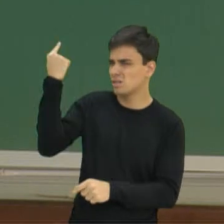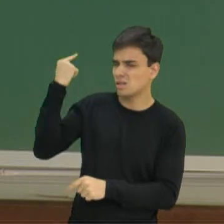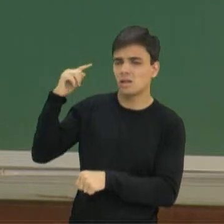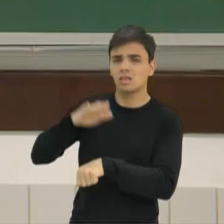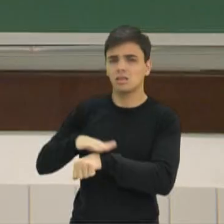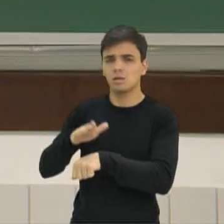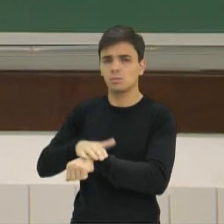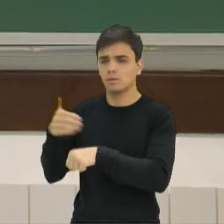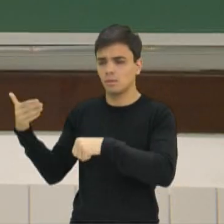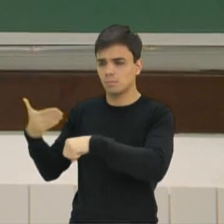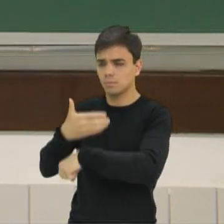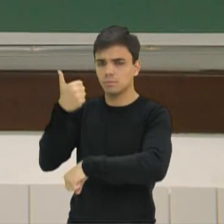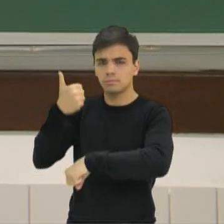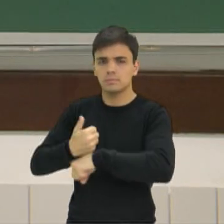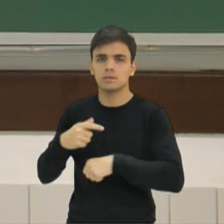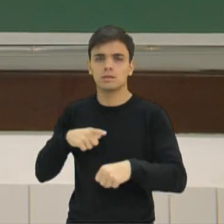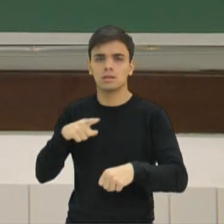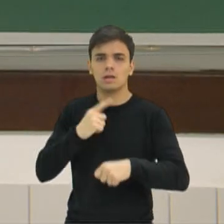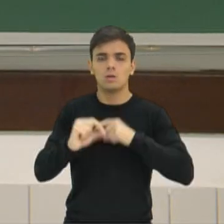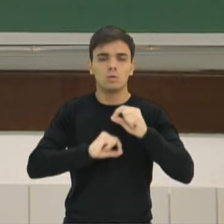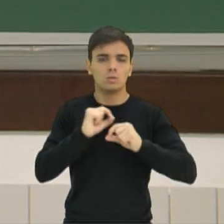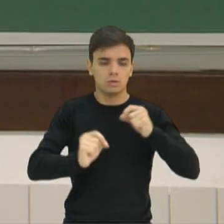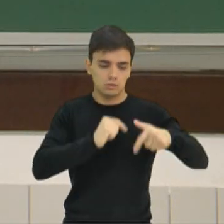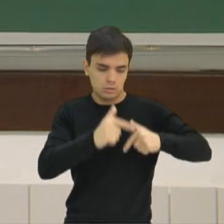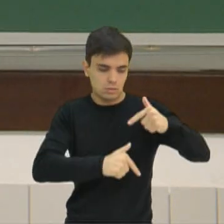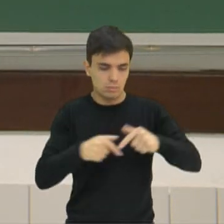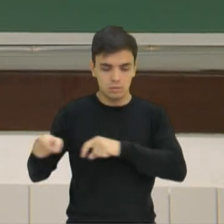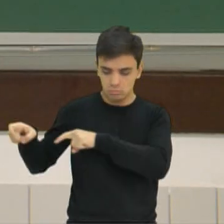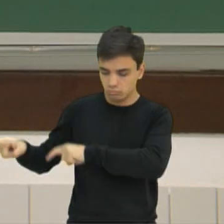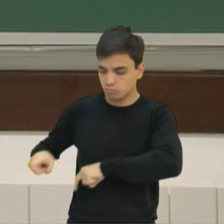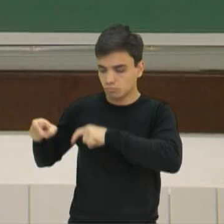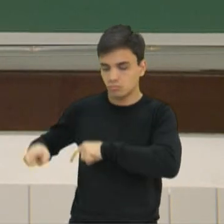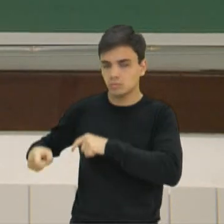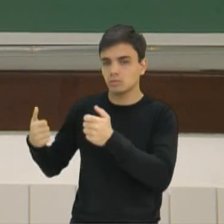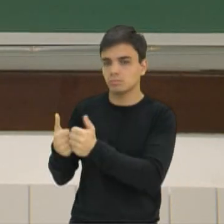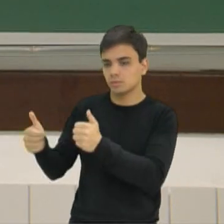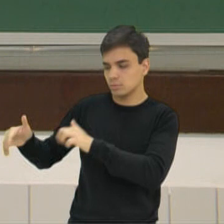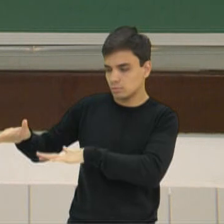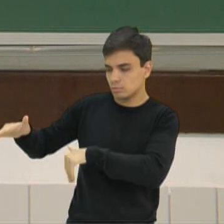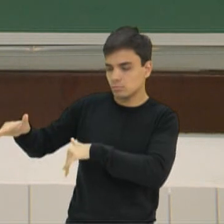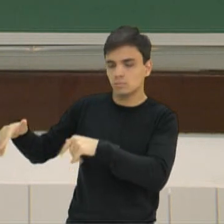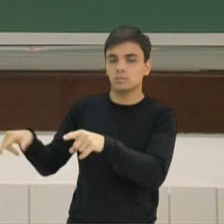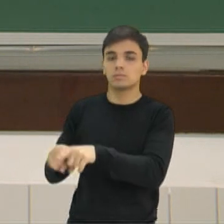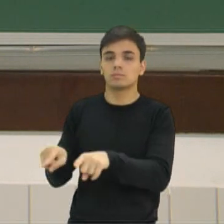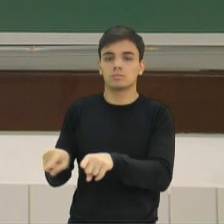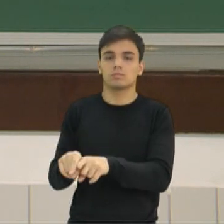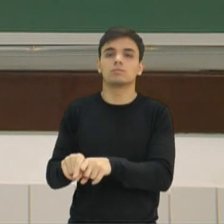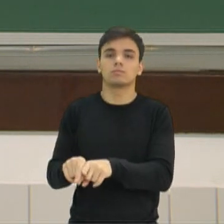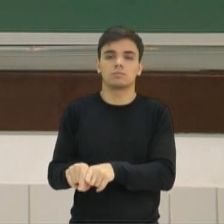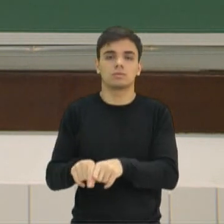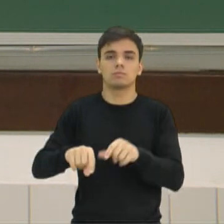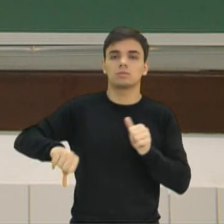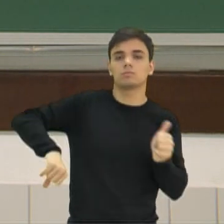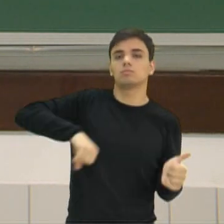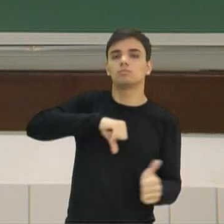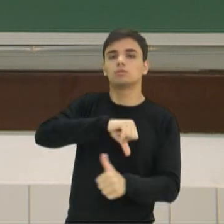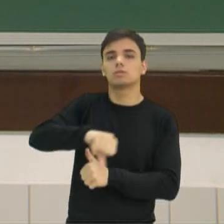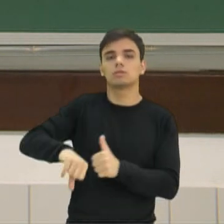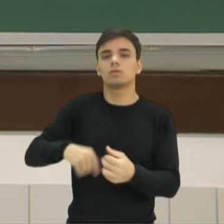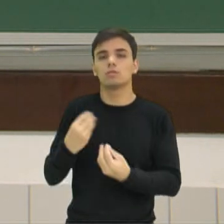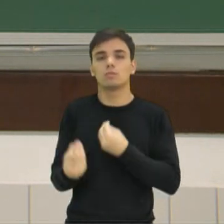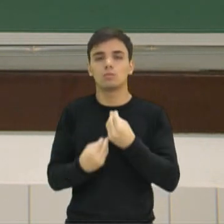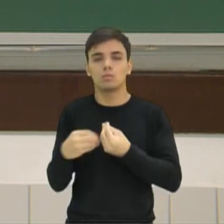temos o desenvolvimento da atividade da agricultura na região litorânea e aí a modificação desse meio